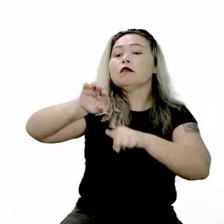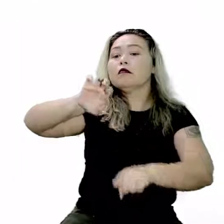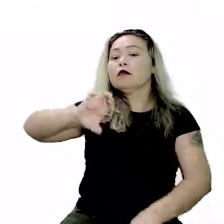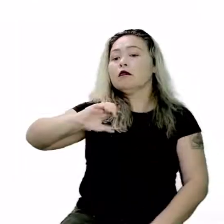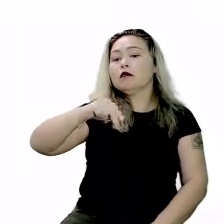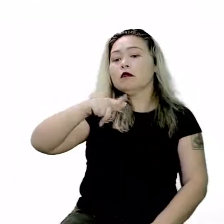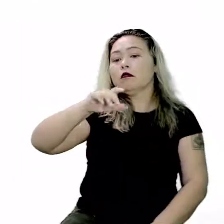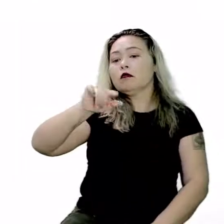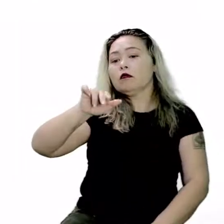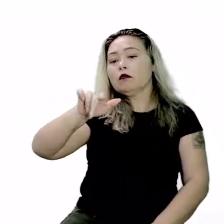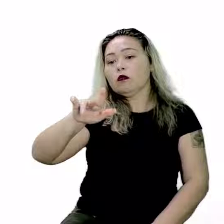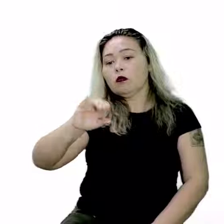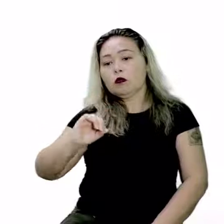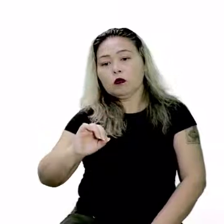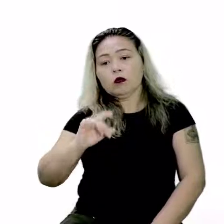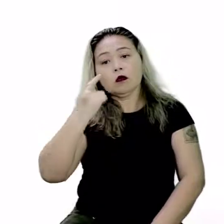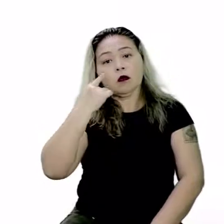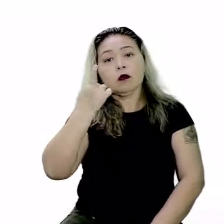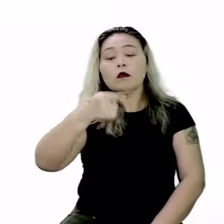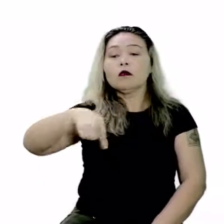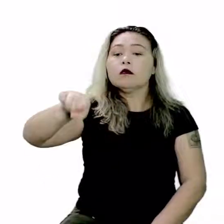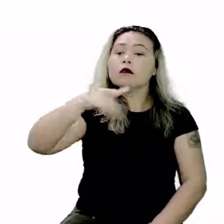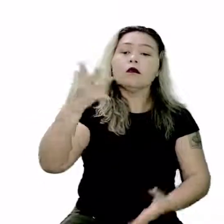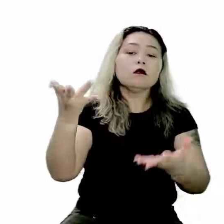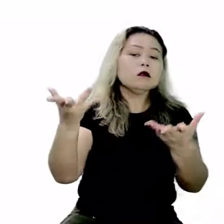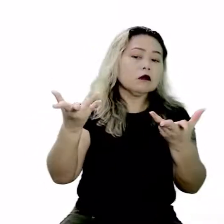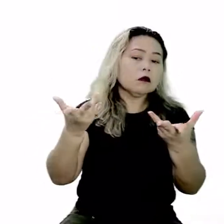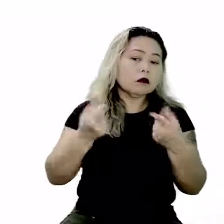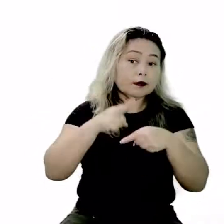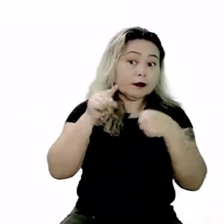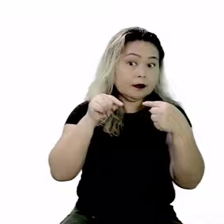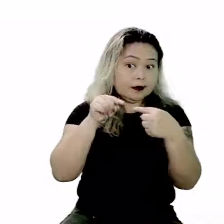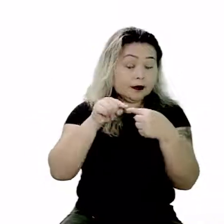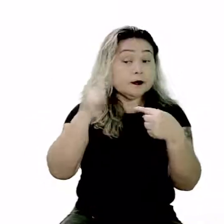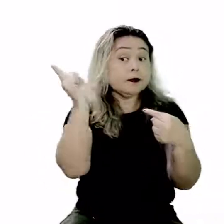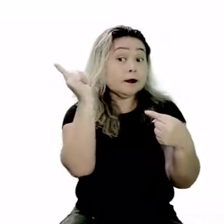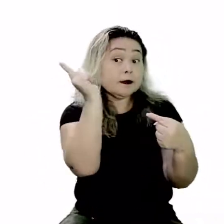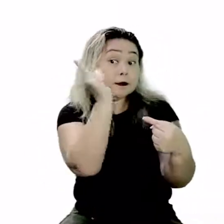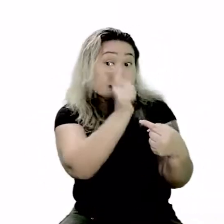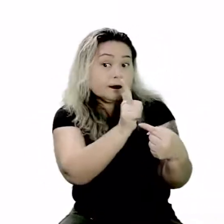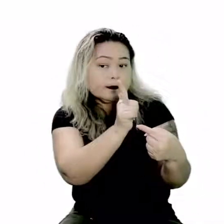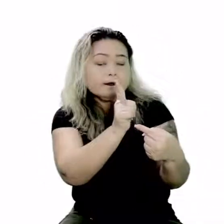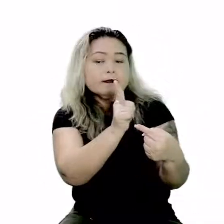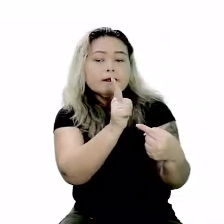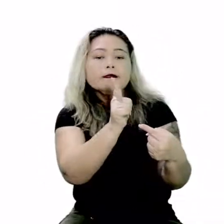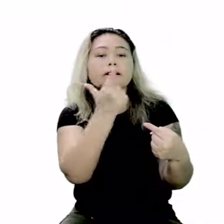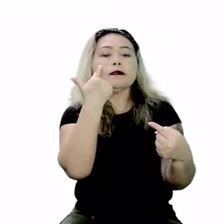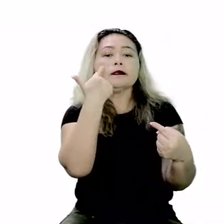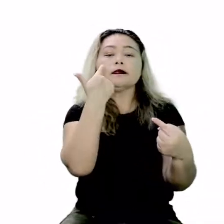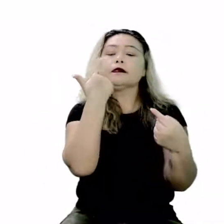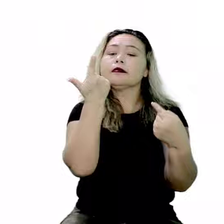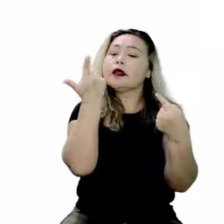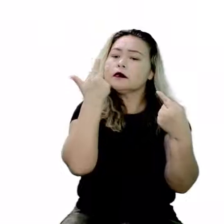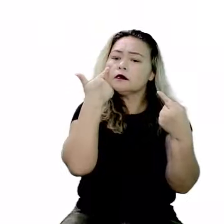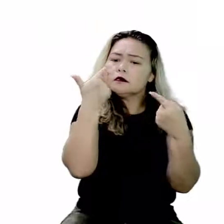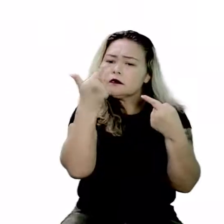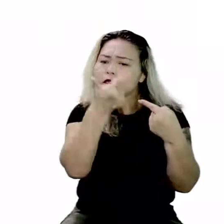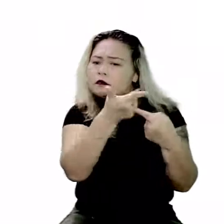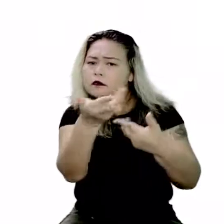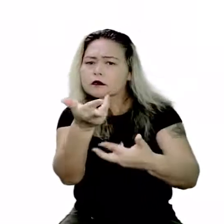aluno, com isso que você adquira uma habilidade. Nós queremos que você consiga reconhecer